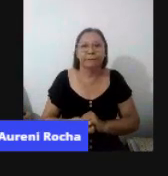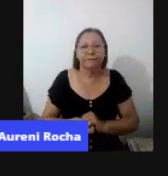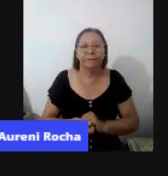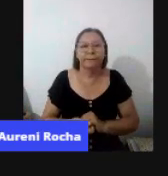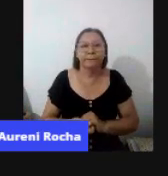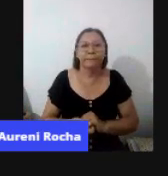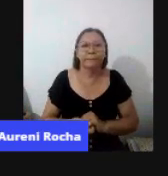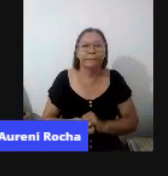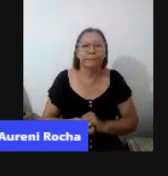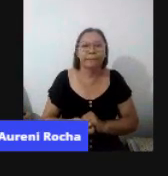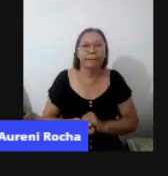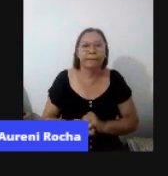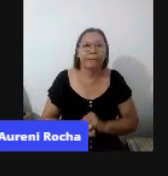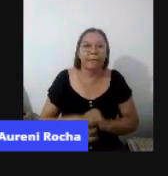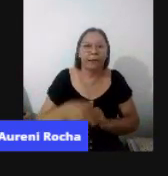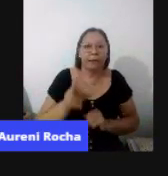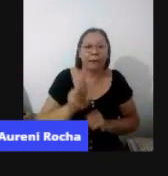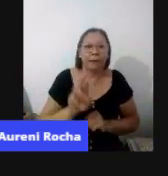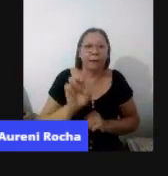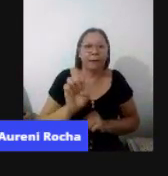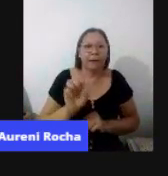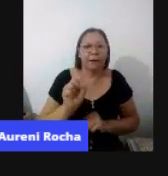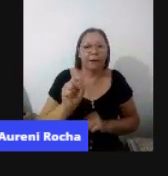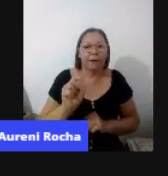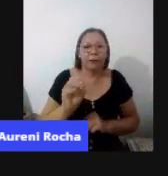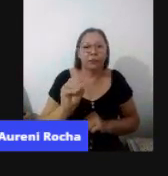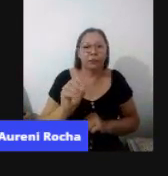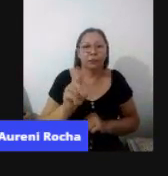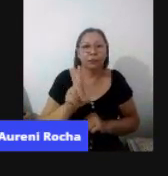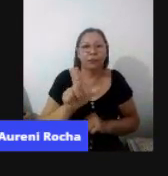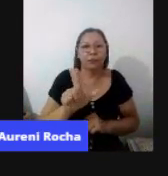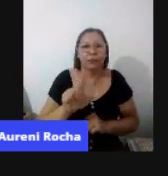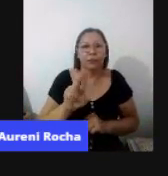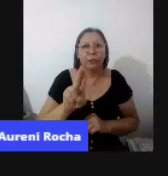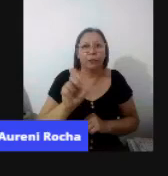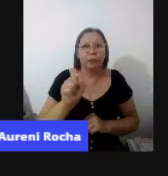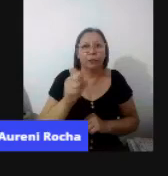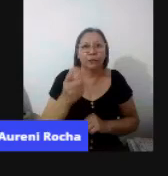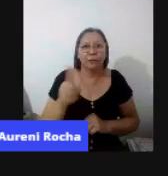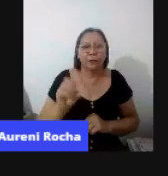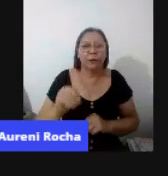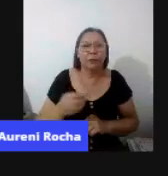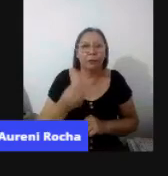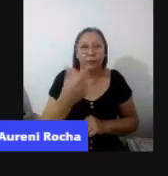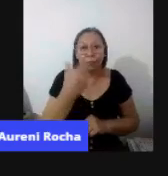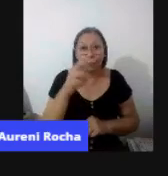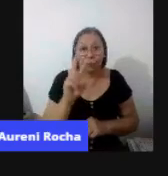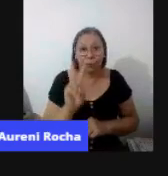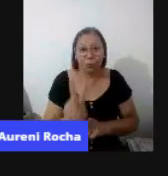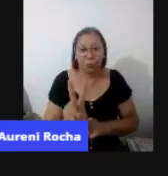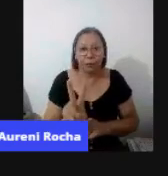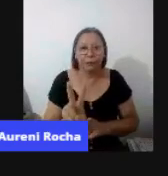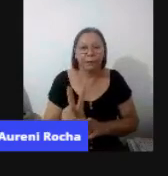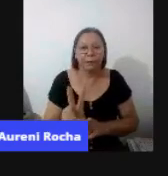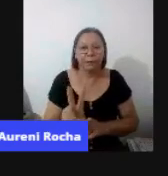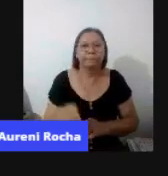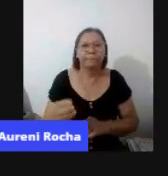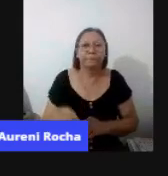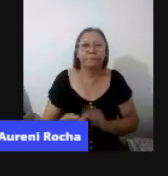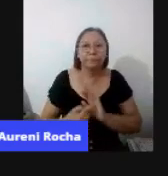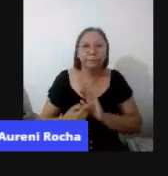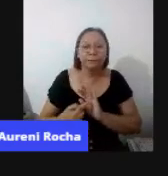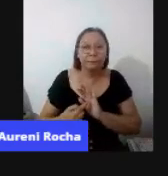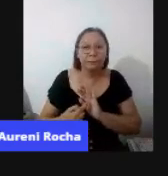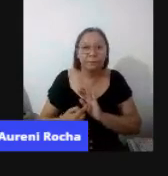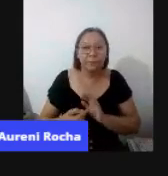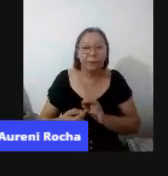A resolução do Conselho Nacional de Educação número 2, ele traz para nós uma marca